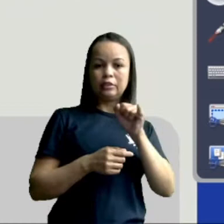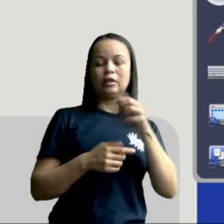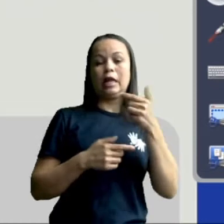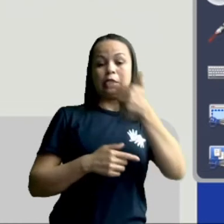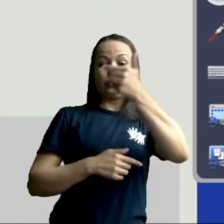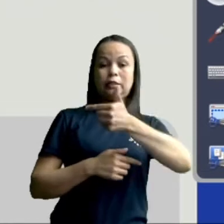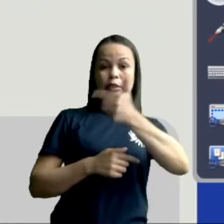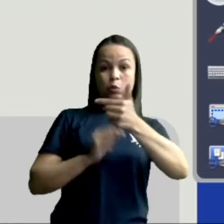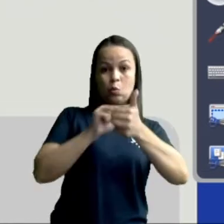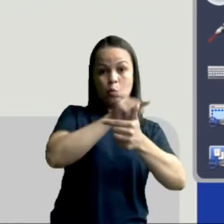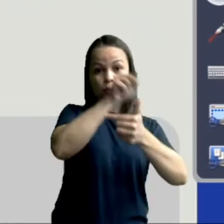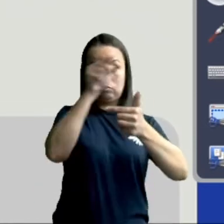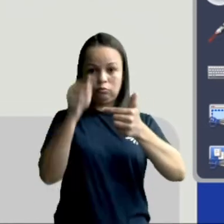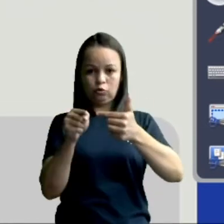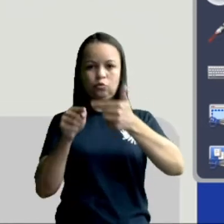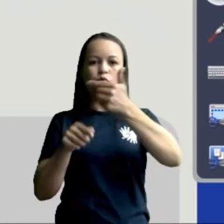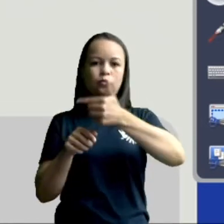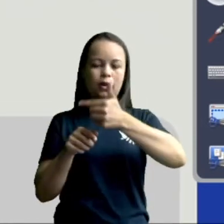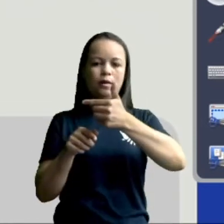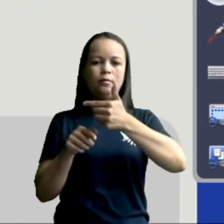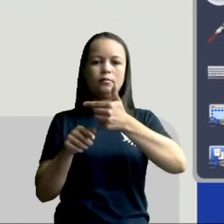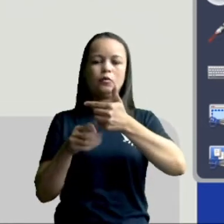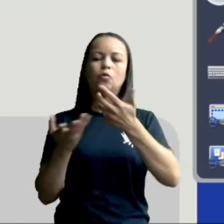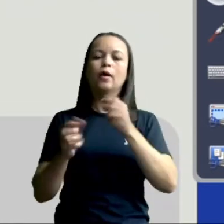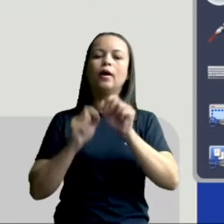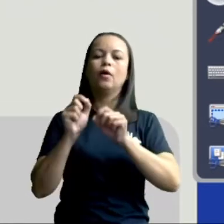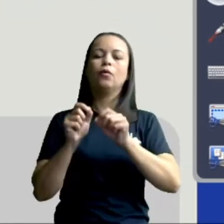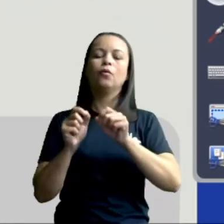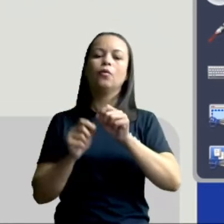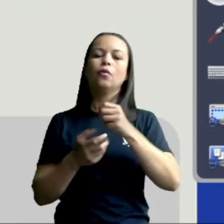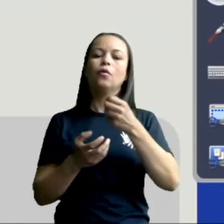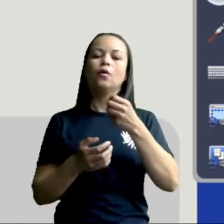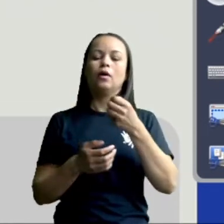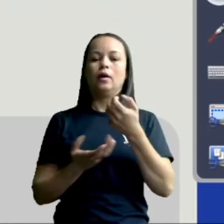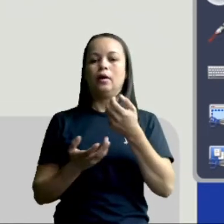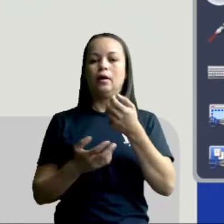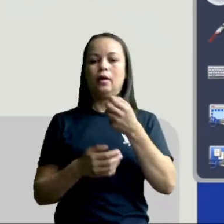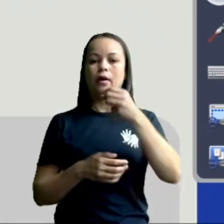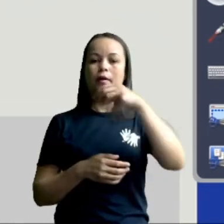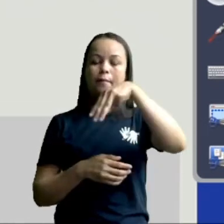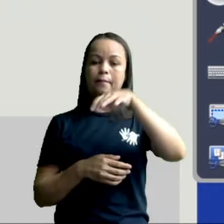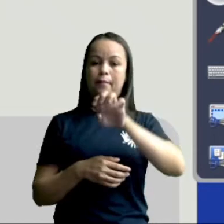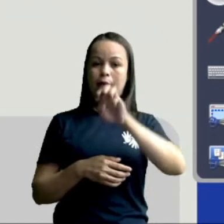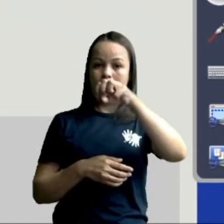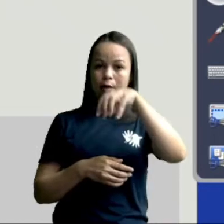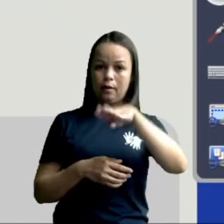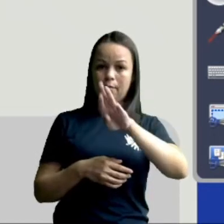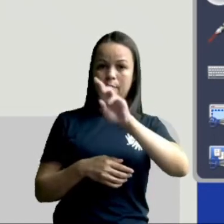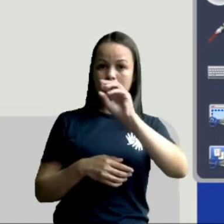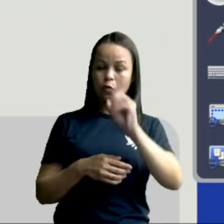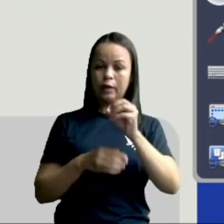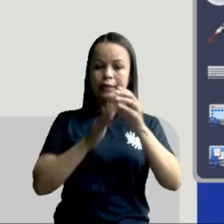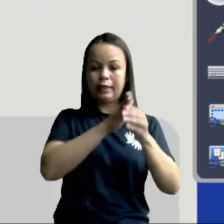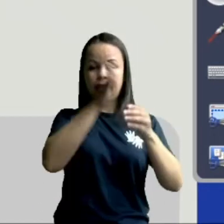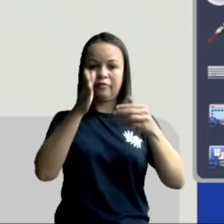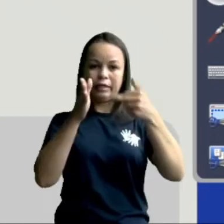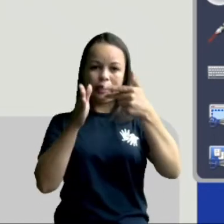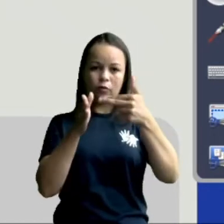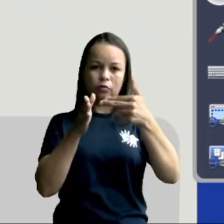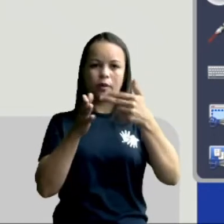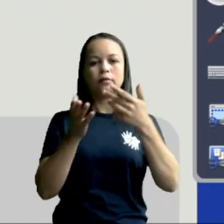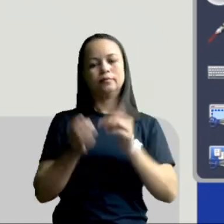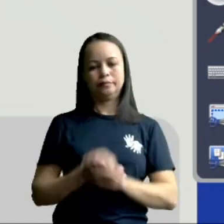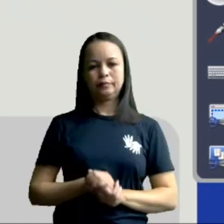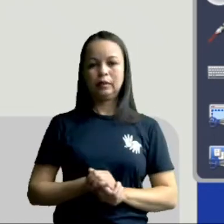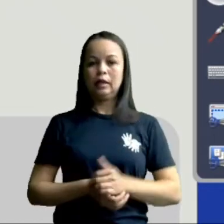está no segundo membro, então é o número que está na frente da igualdade, tá bom?